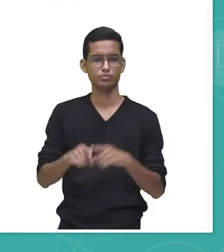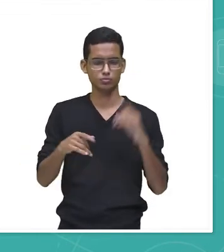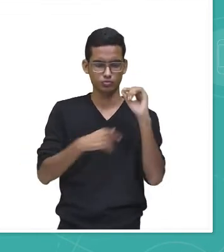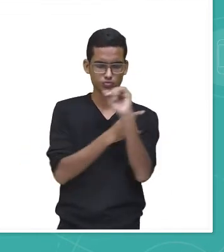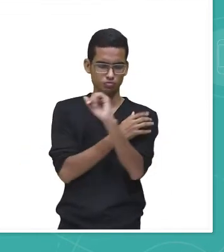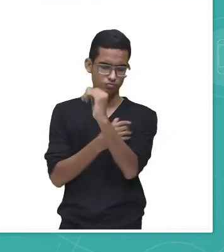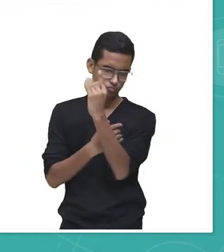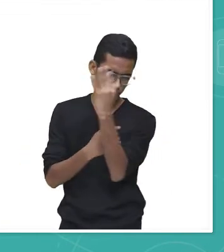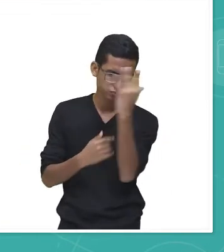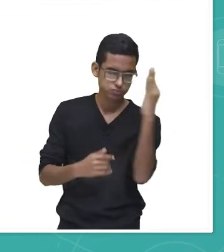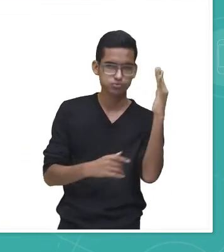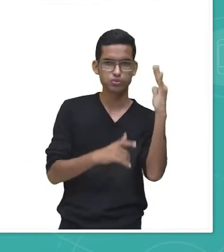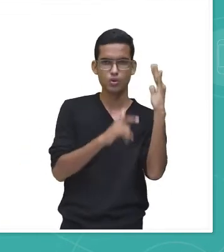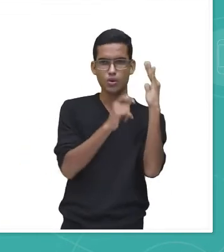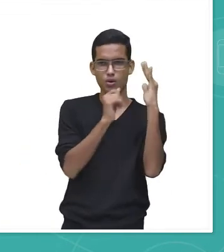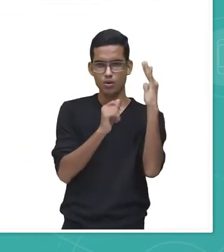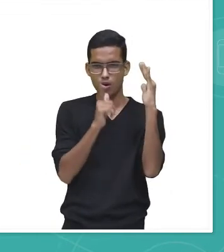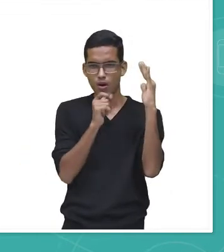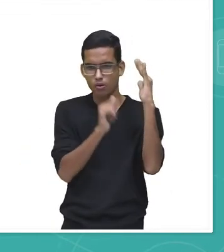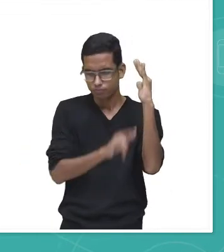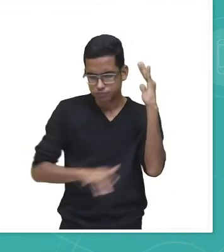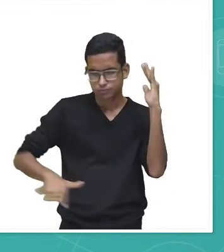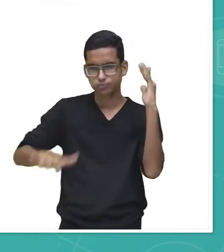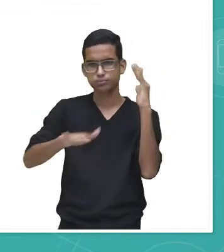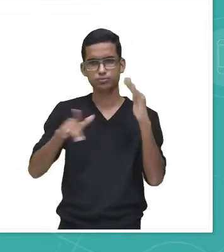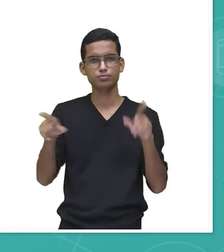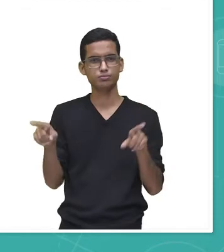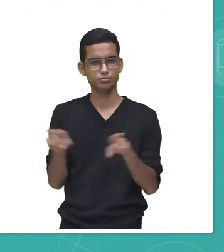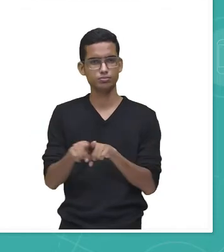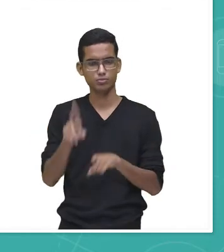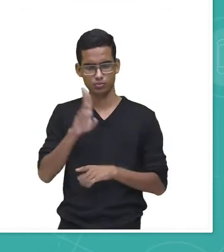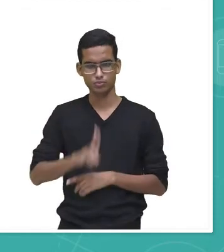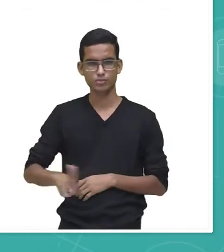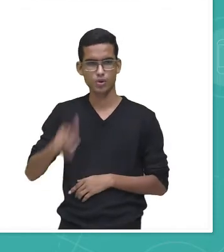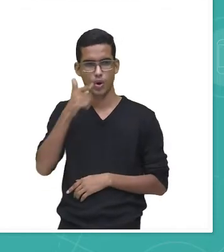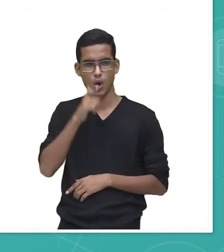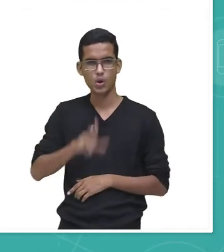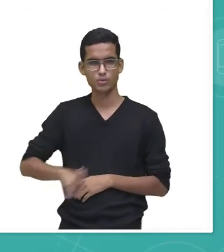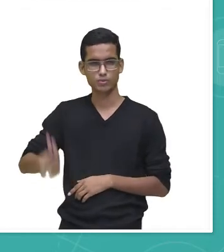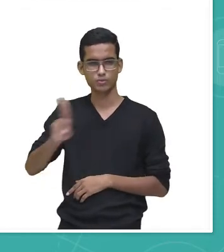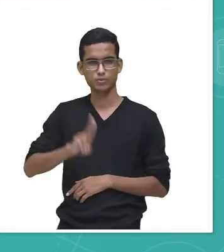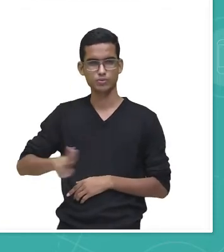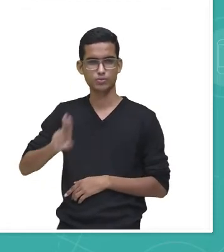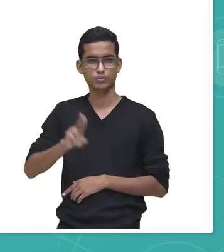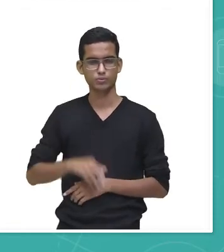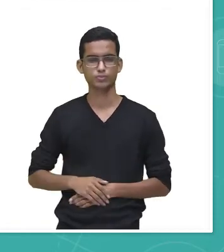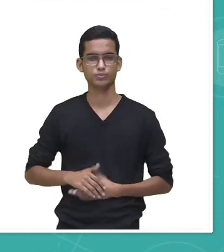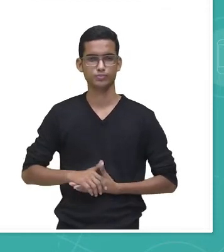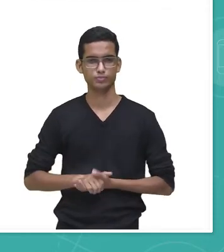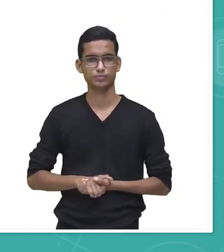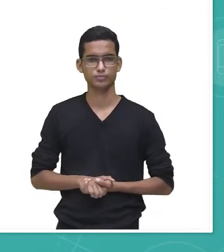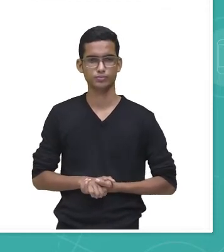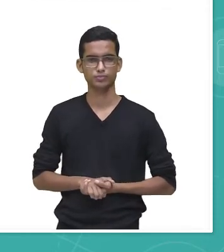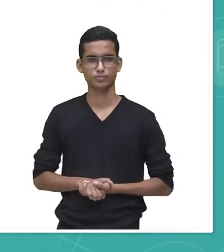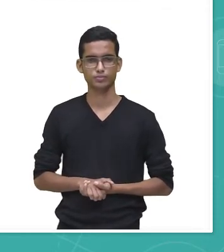pertencia ao senhor. E vocês observaram que o servo tinha que pagar impostos através da produção. Vamos